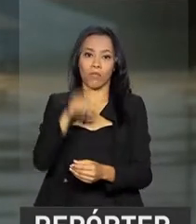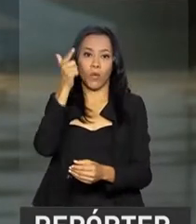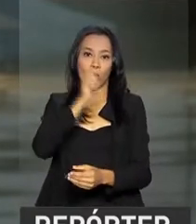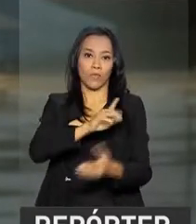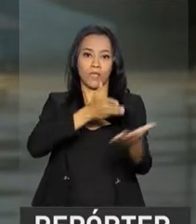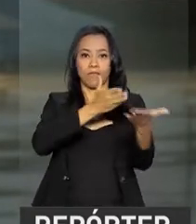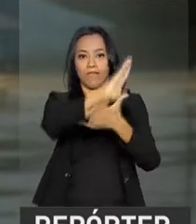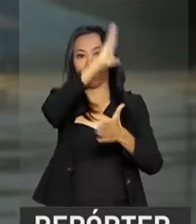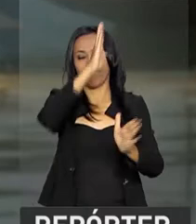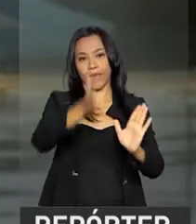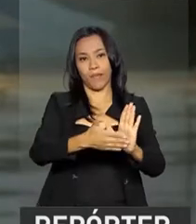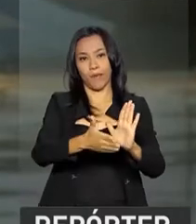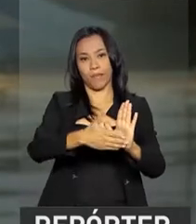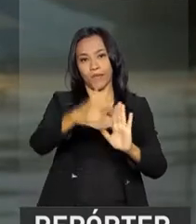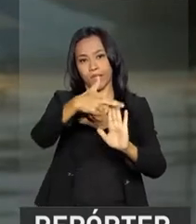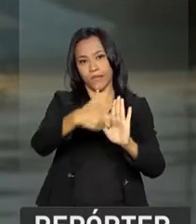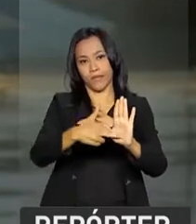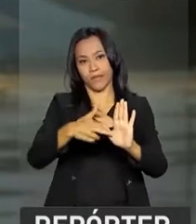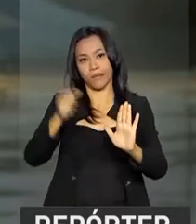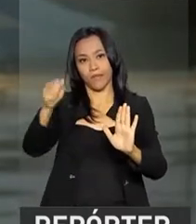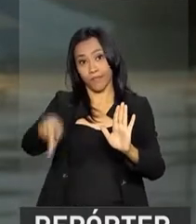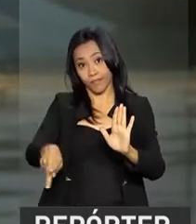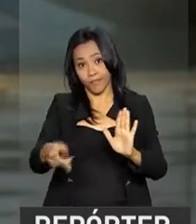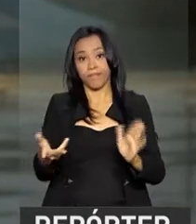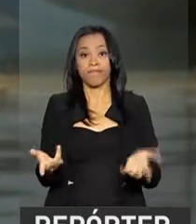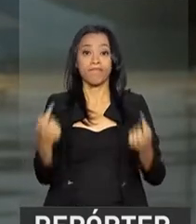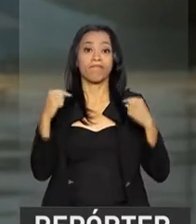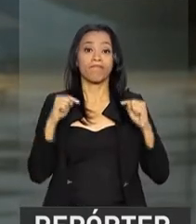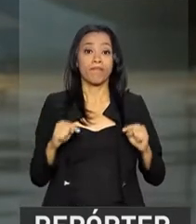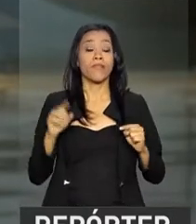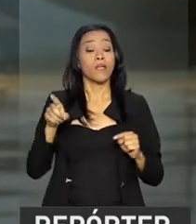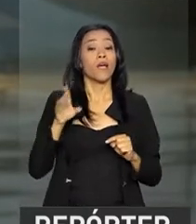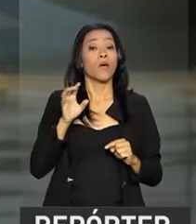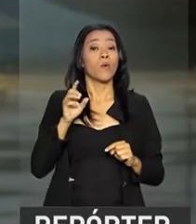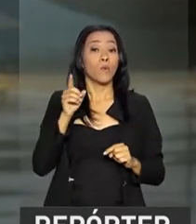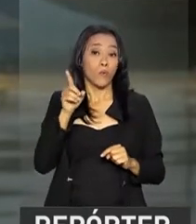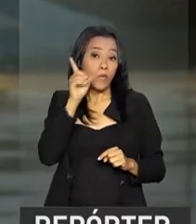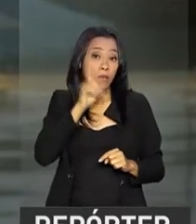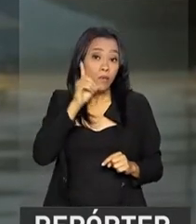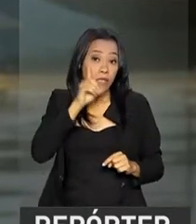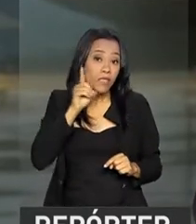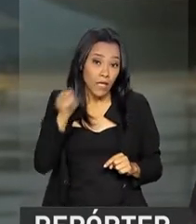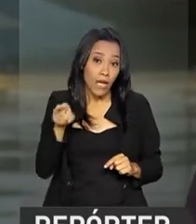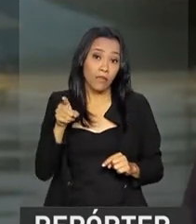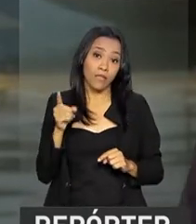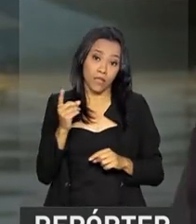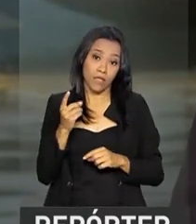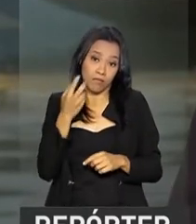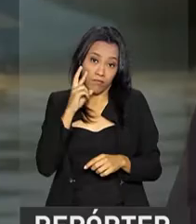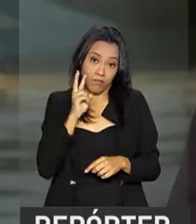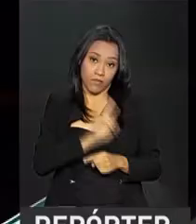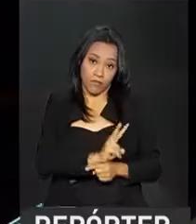da Previdência. Bom, o deputado Beto Mansur está otimista com os números. Vamos ver.